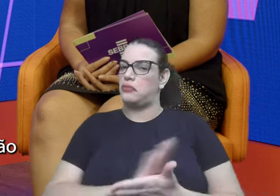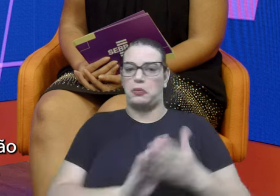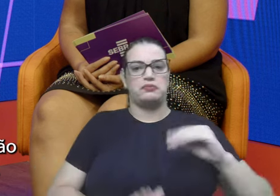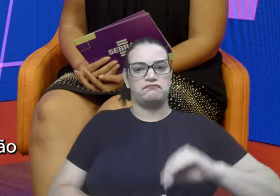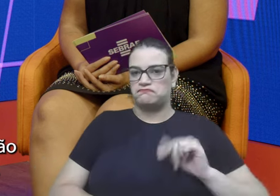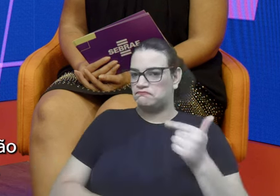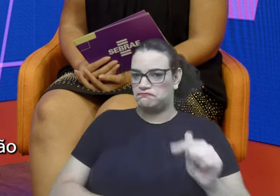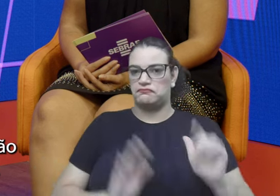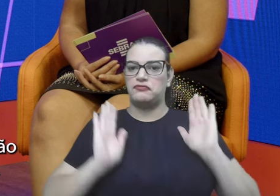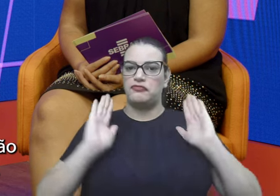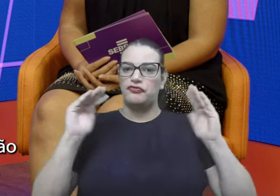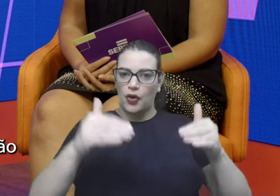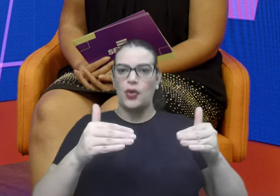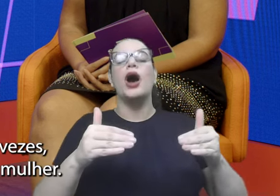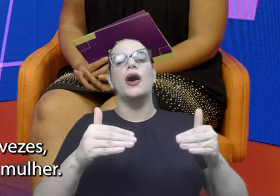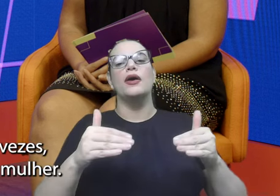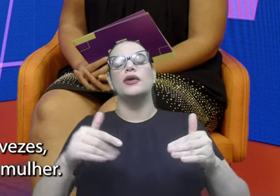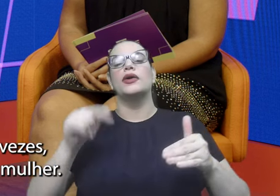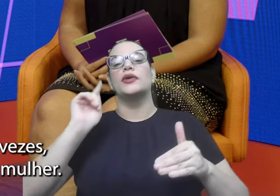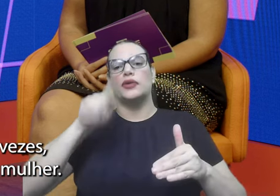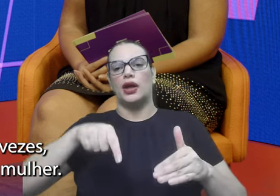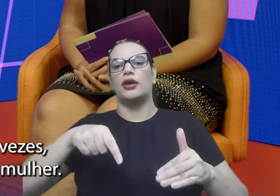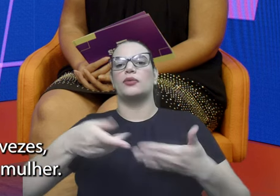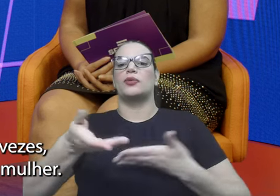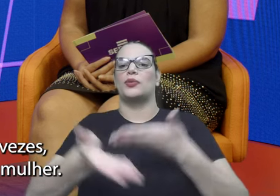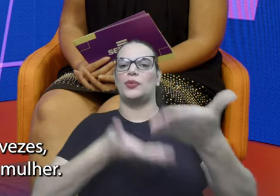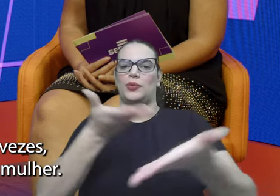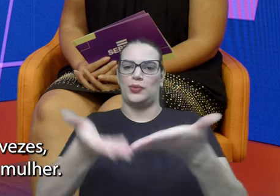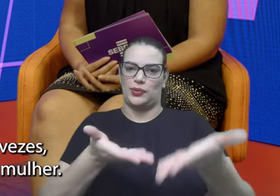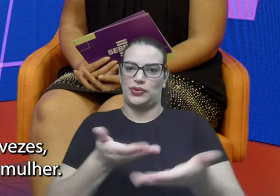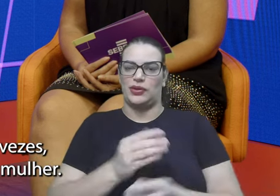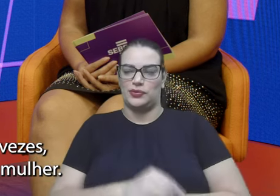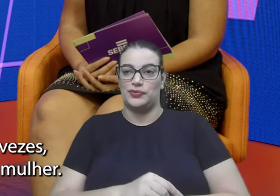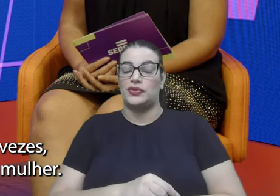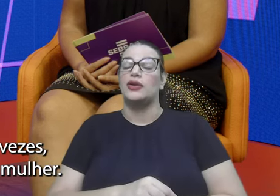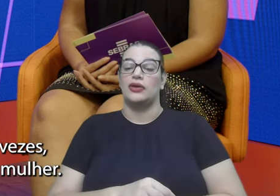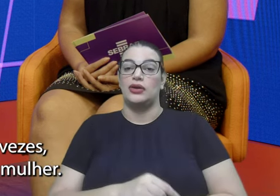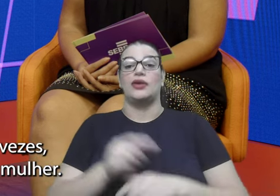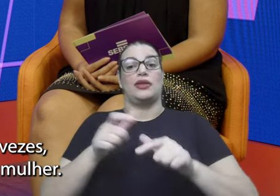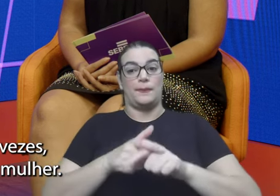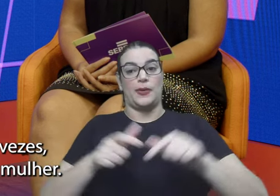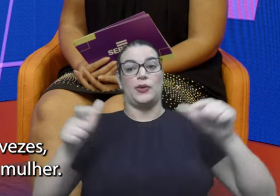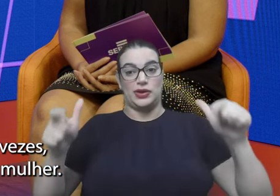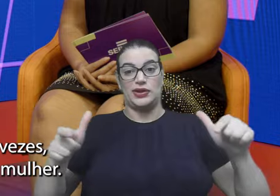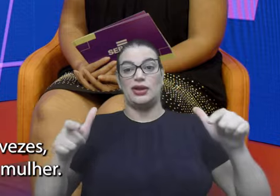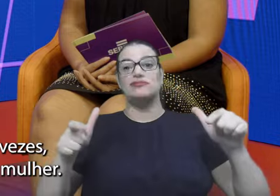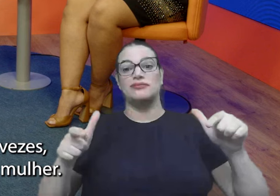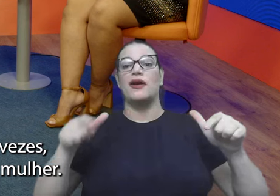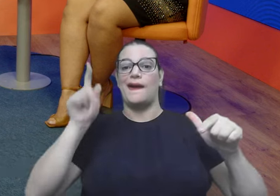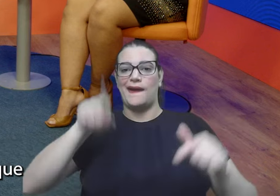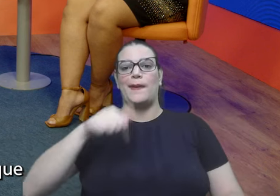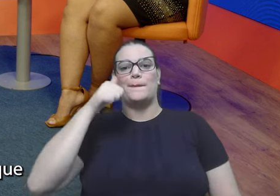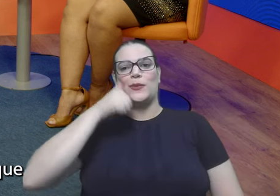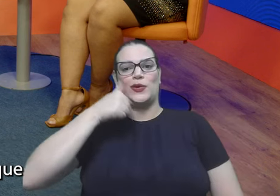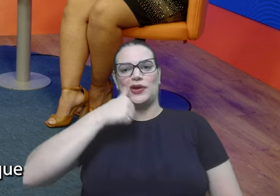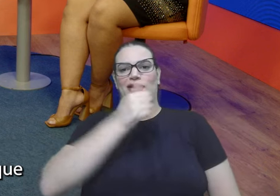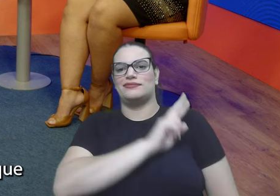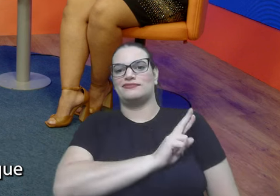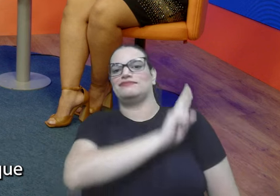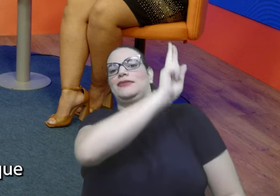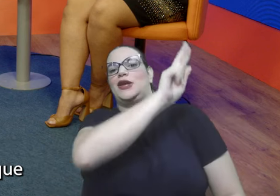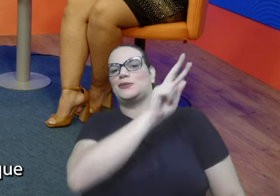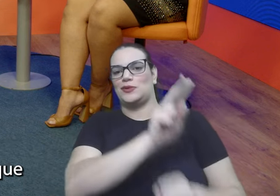não relacionadas ao cuidado e muitas vezes na maioria das vezes esse cuidado ele é exercido pela mulher então